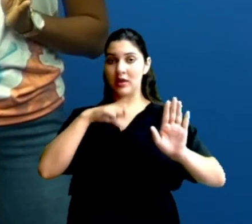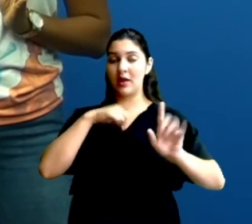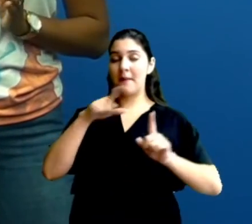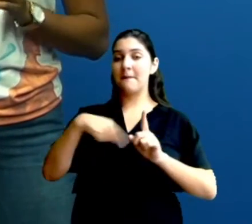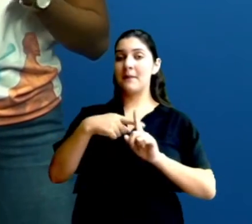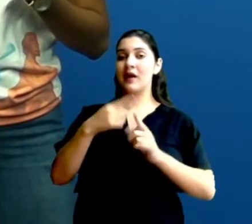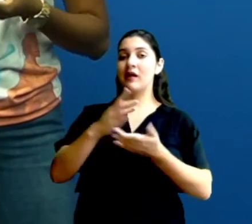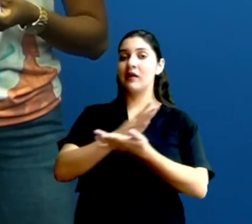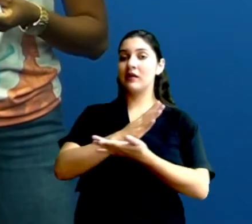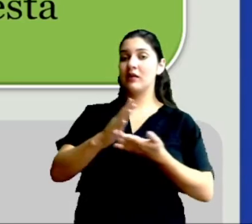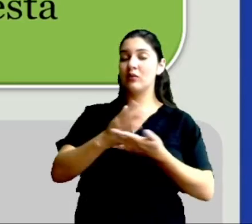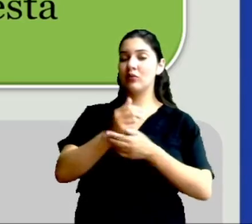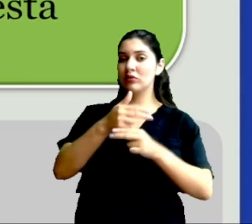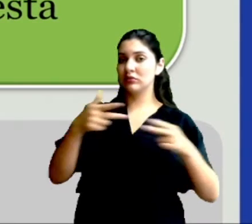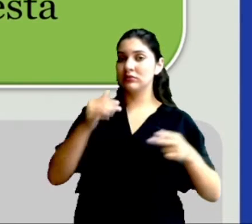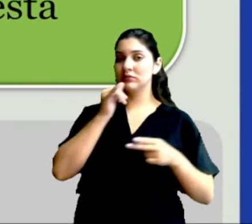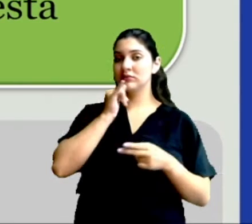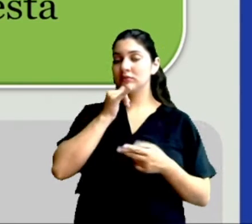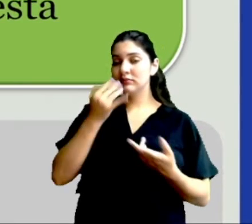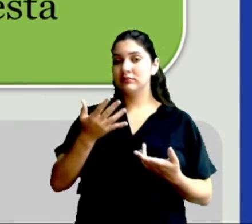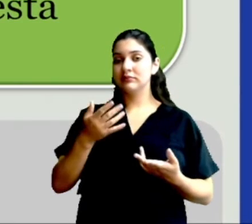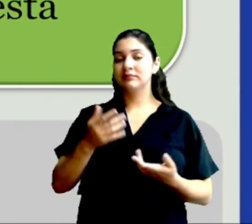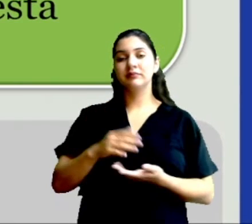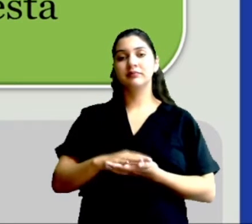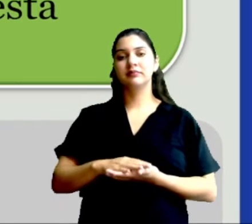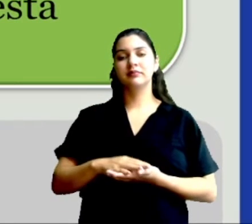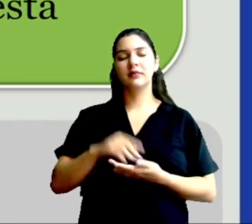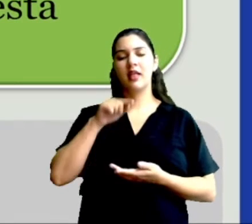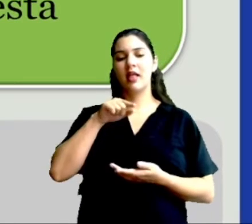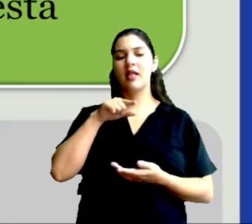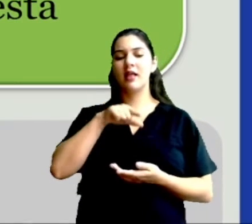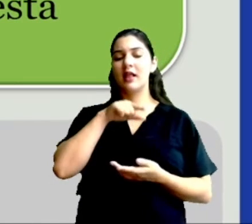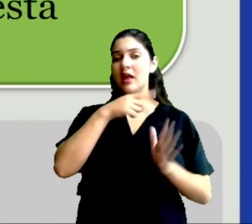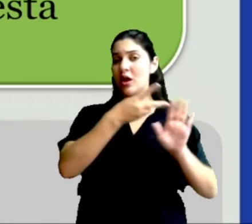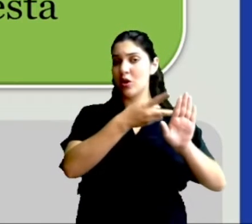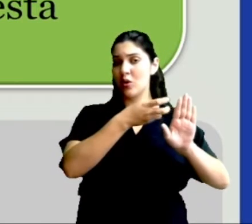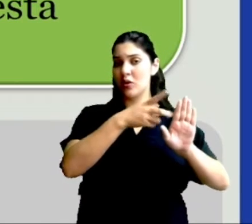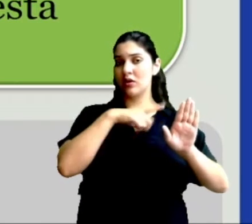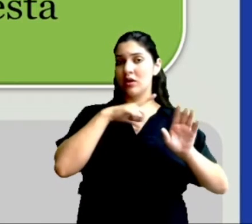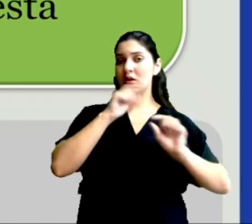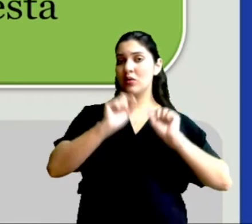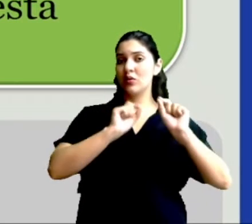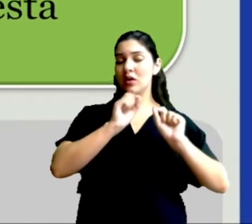algumas coisas a falar. Gente, ela ocorre